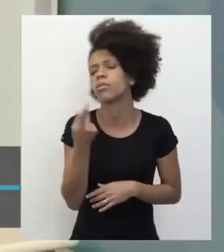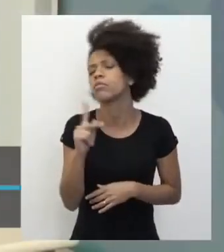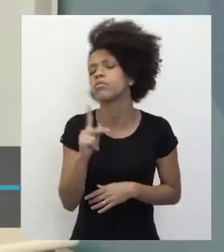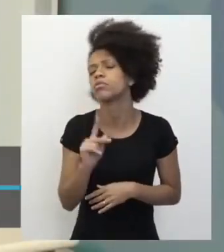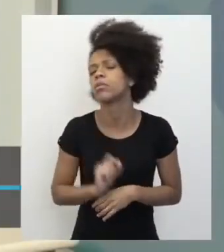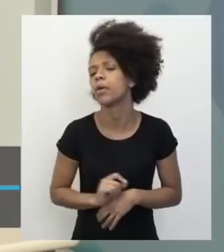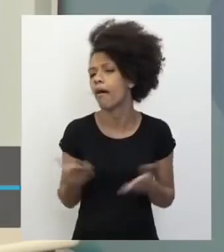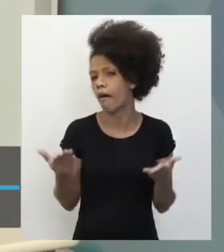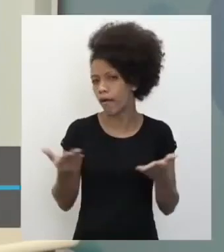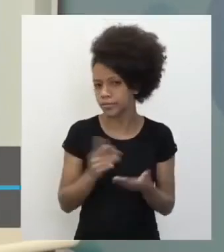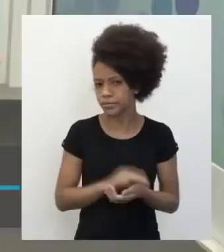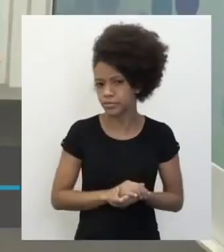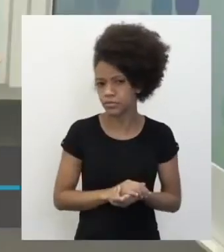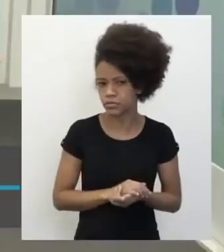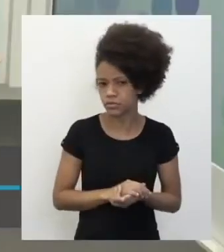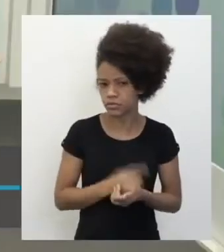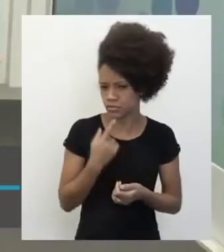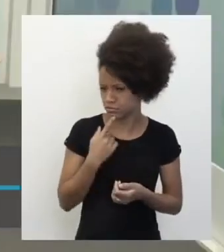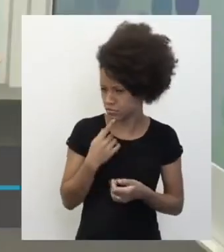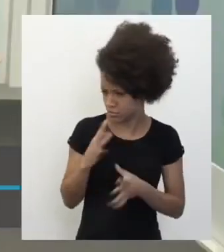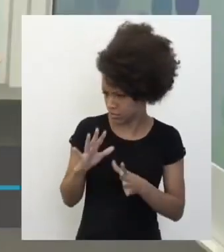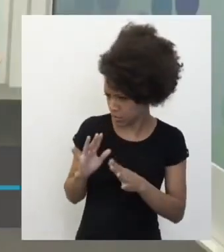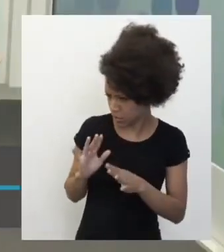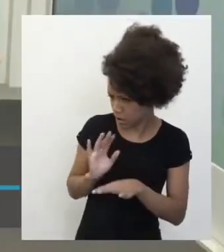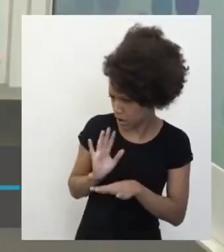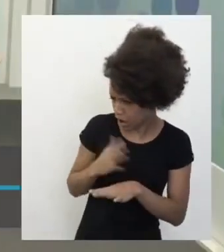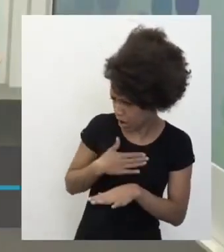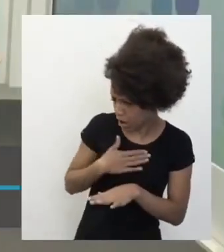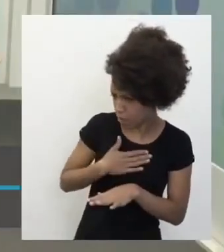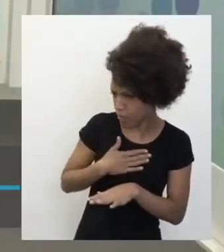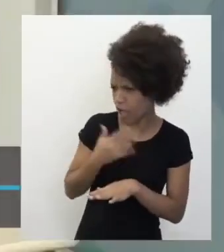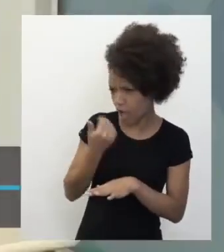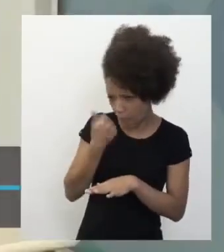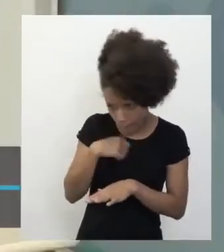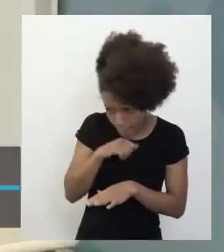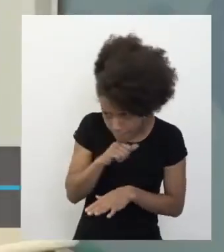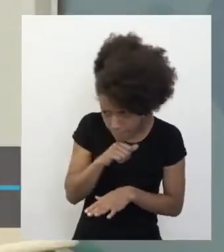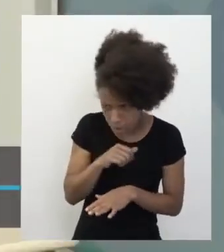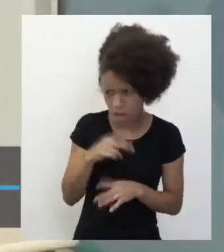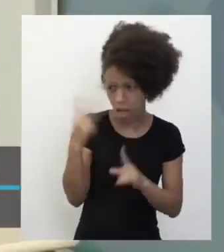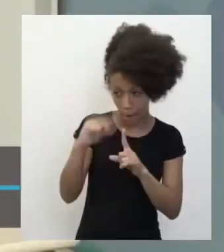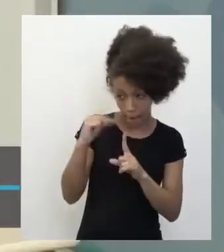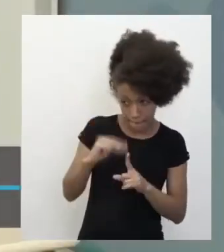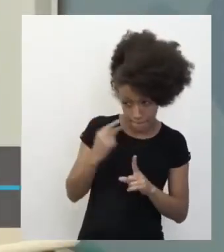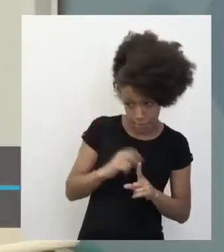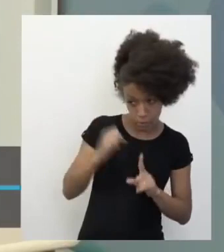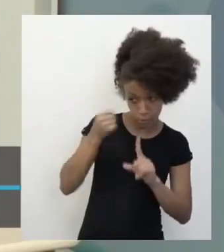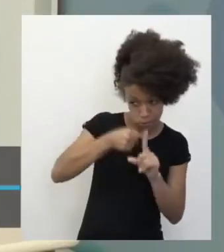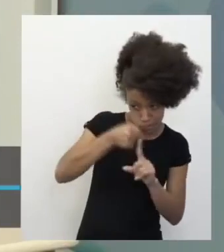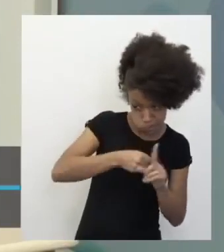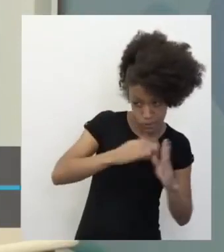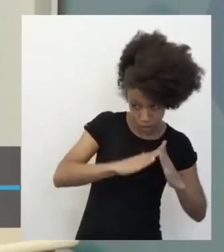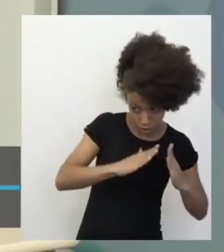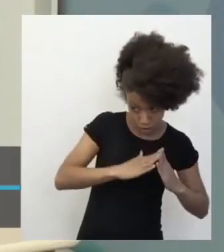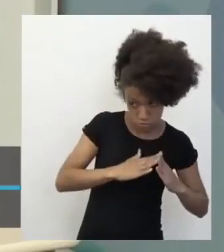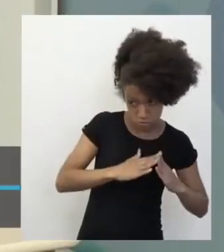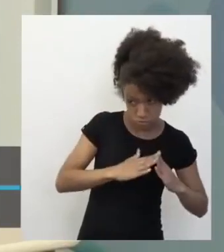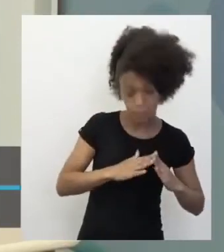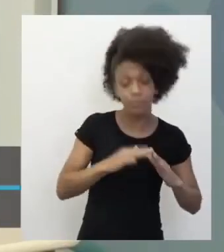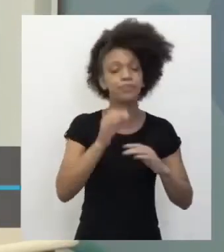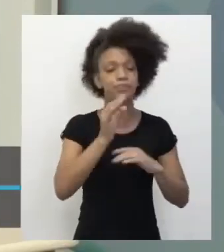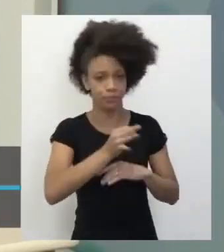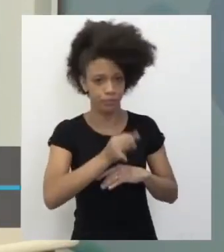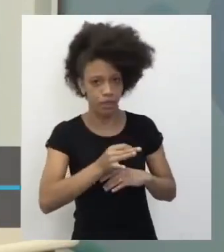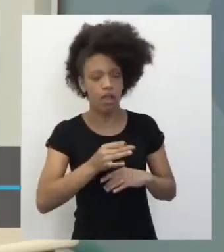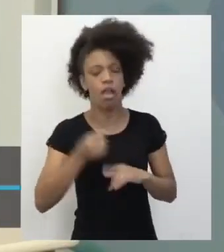a isto? Nossa, então essa mulher apanha dos pais, dos irmãos? Exatamente, ela sofre agressão em casa,